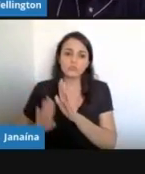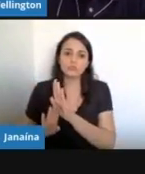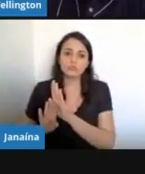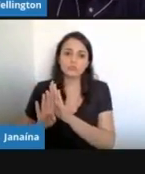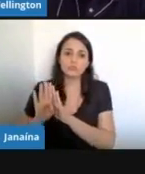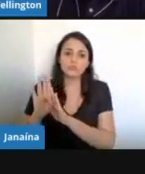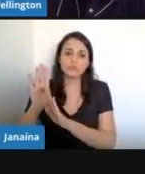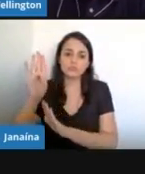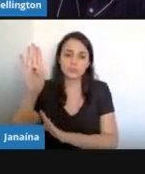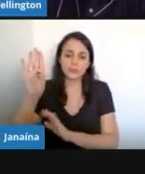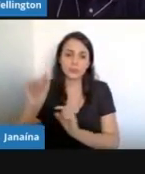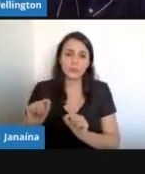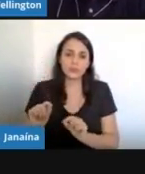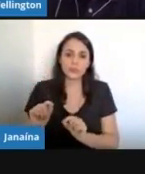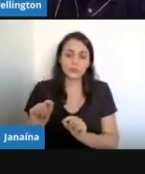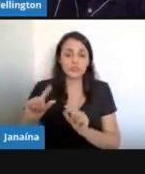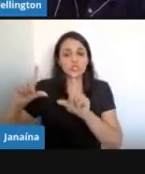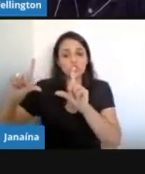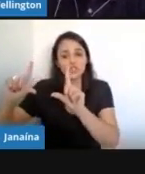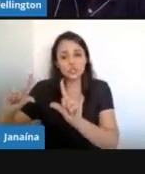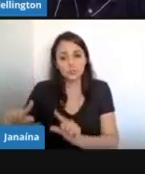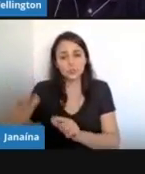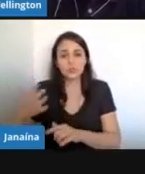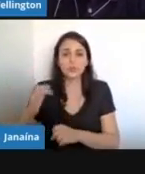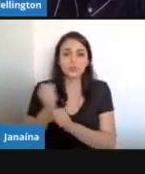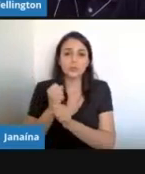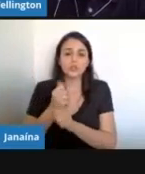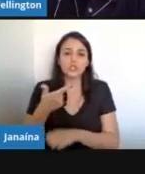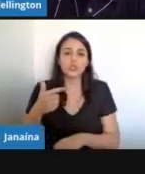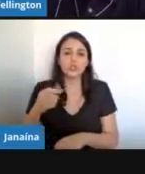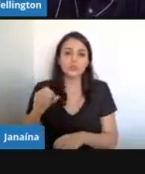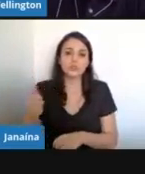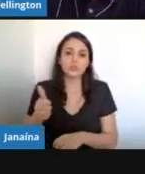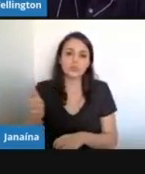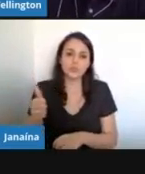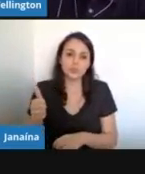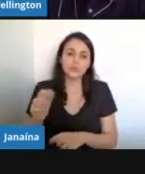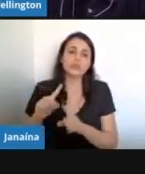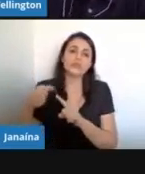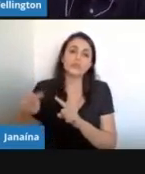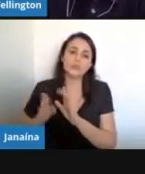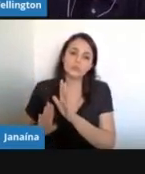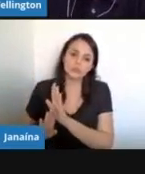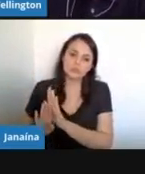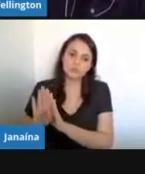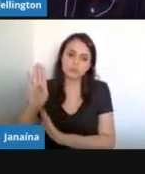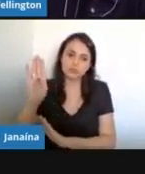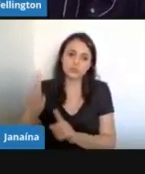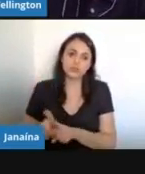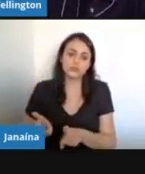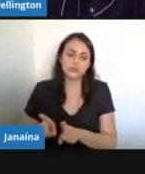aumentando aqui, com uma leve diminuição em 2011 e também voltando a aumentar essa prevalência a